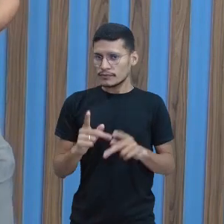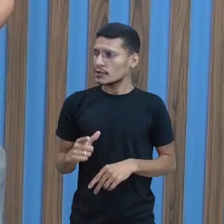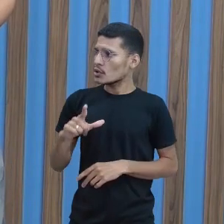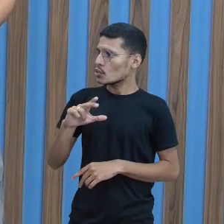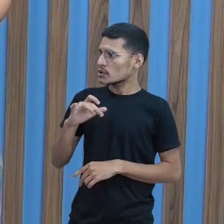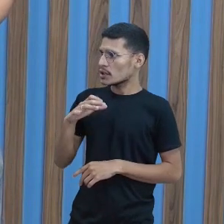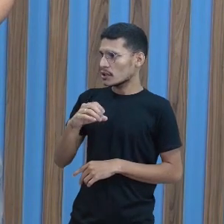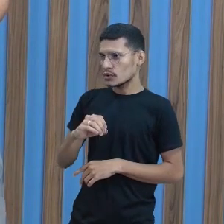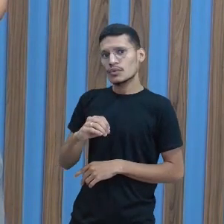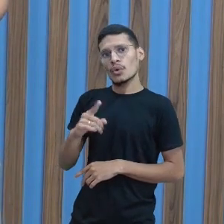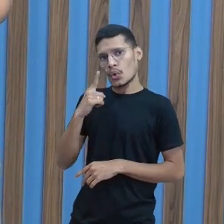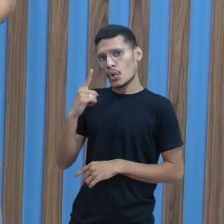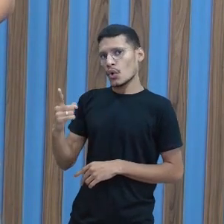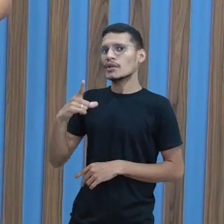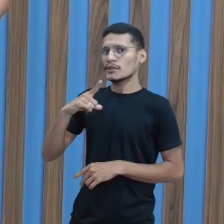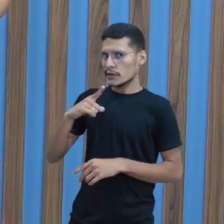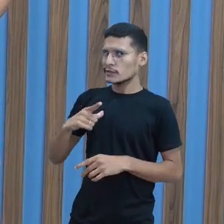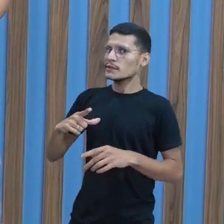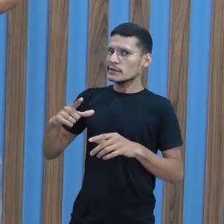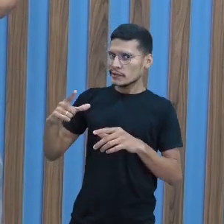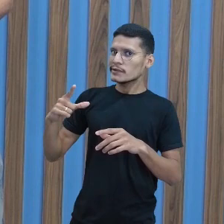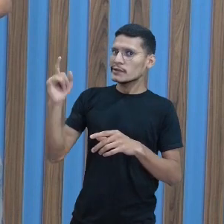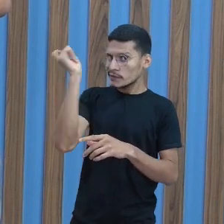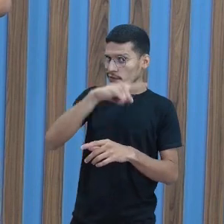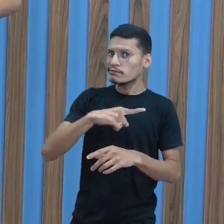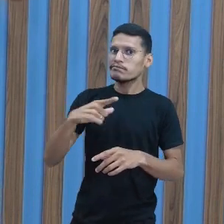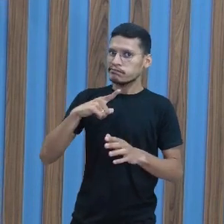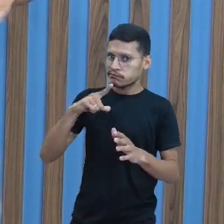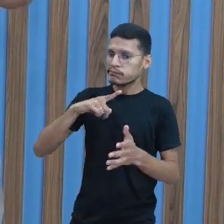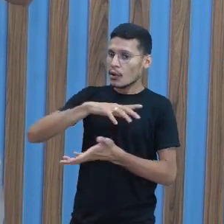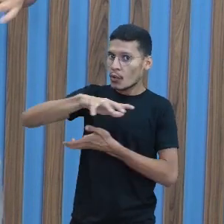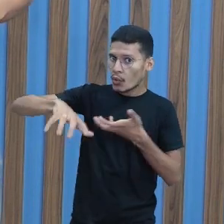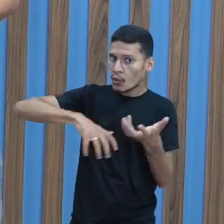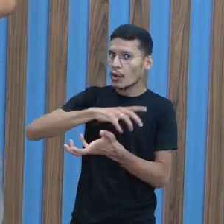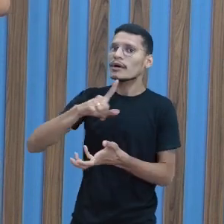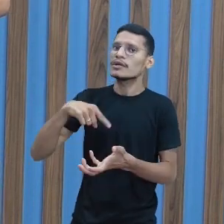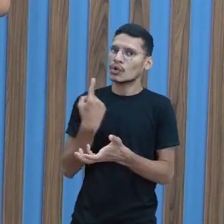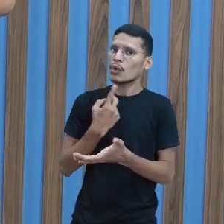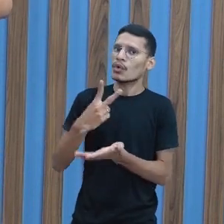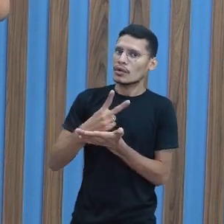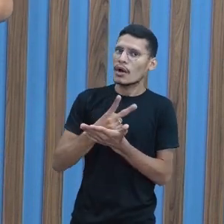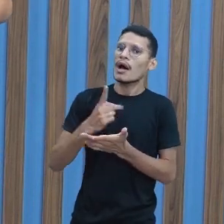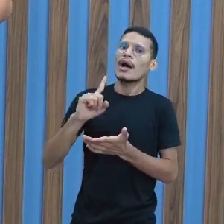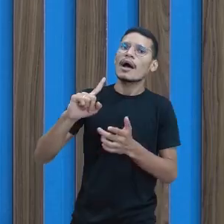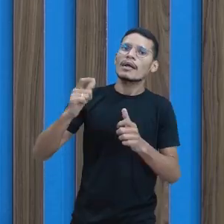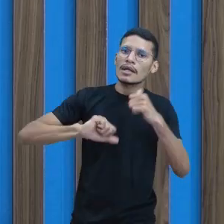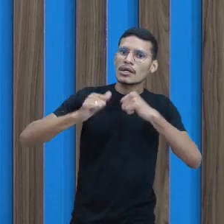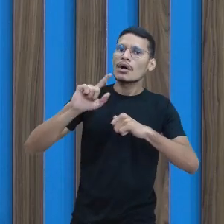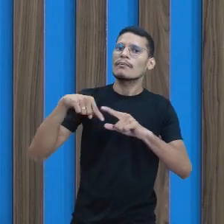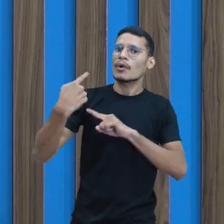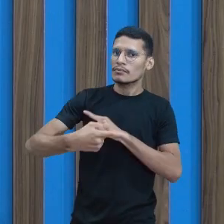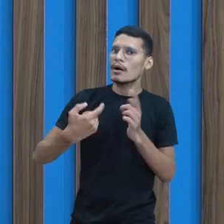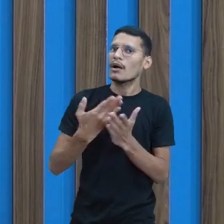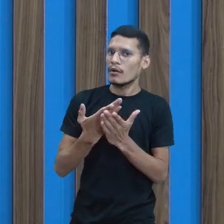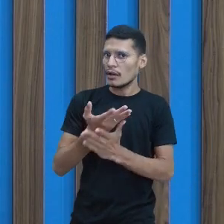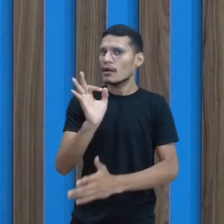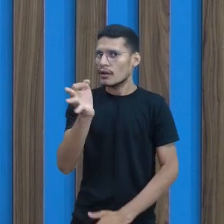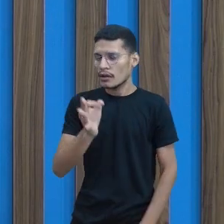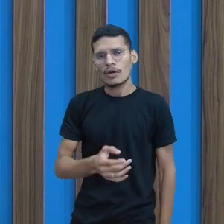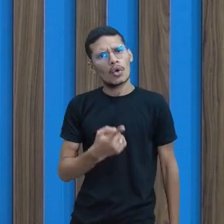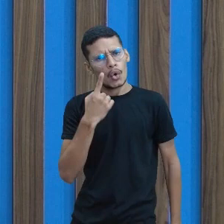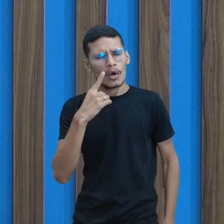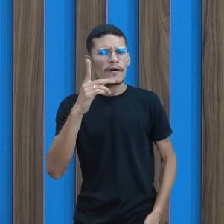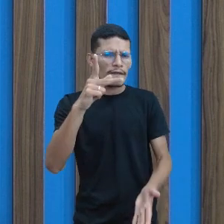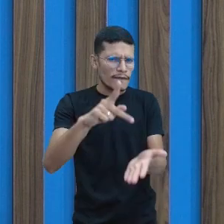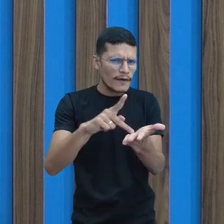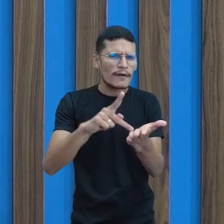Luciano, o negócio é bastante complicado, né? É uma treta grande e a gente vai precisar continuar analisando na próxima aula. É verdade, né? E a gente